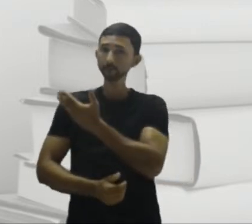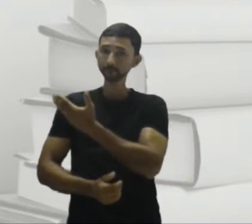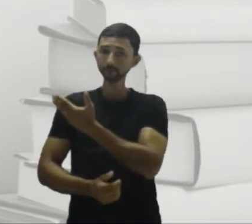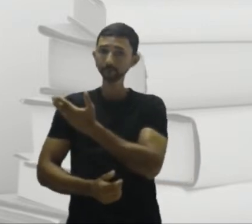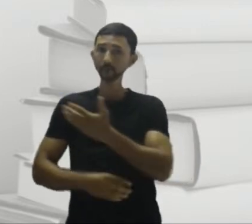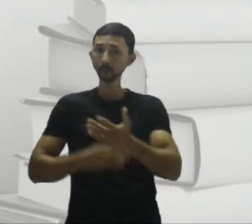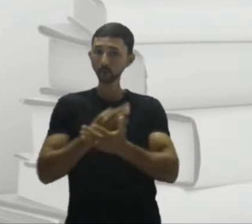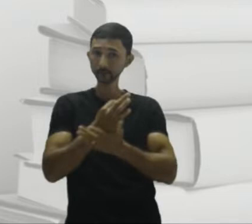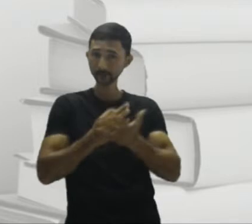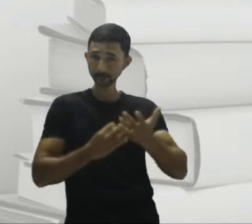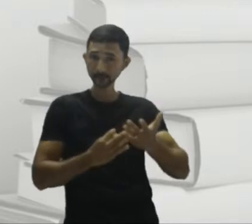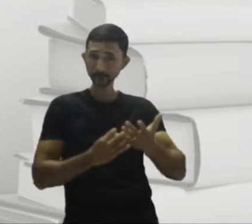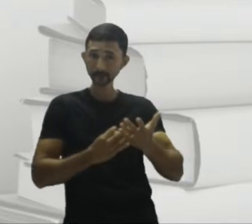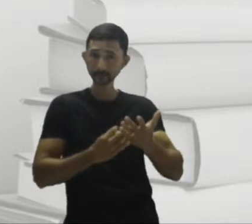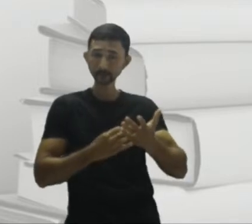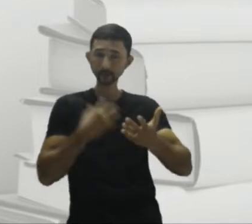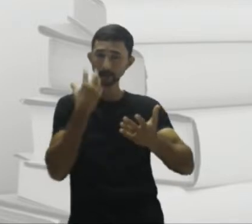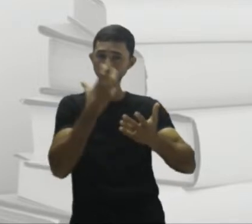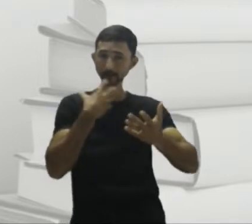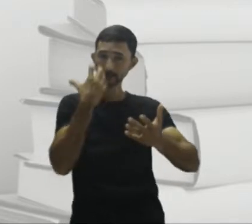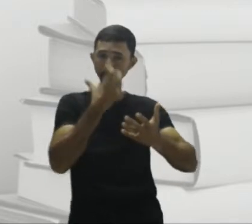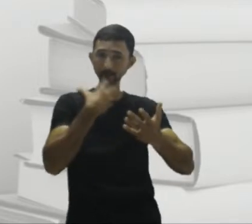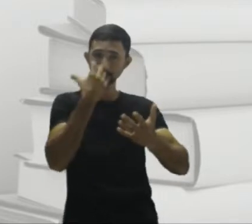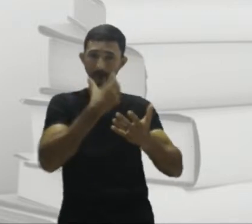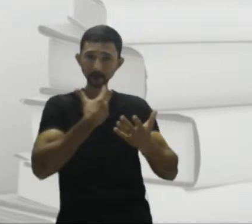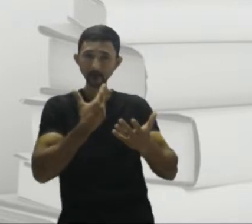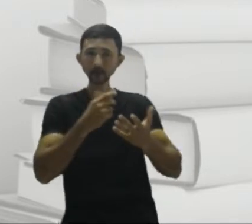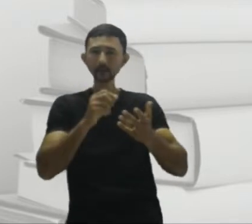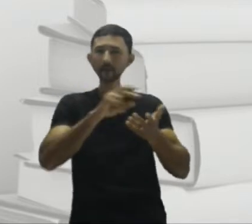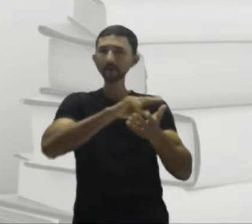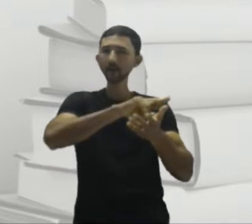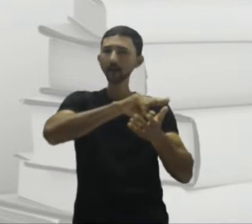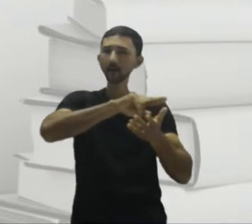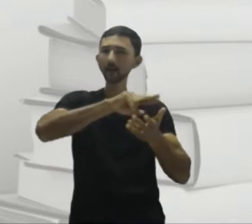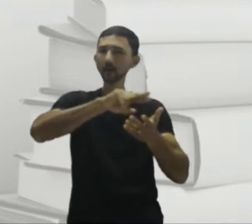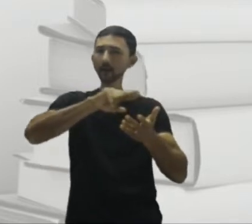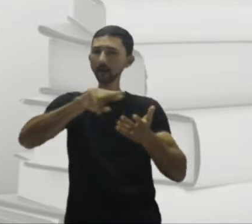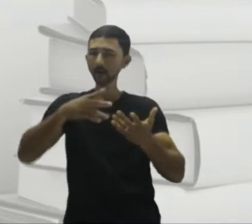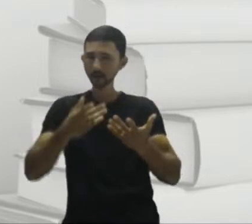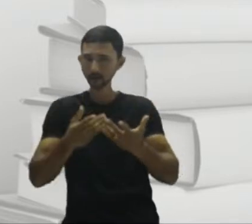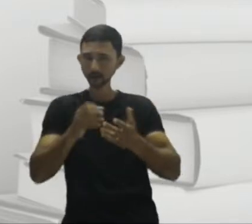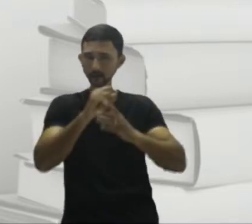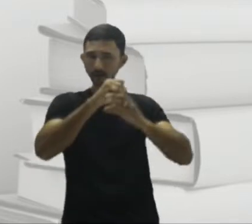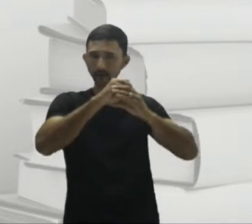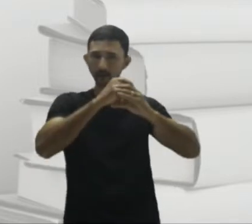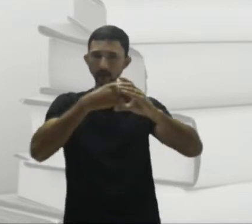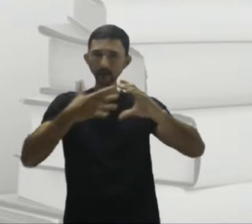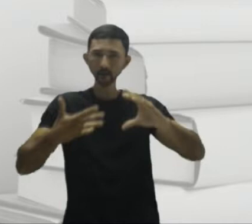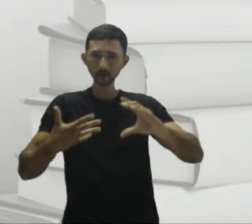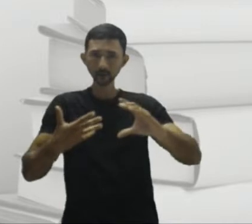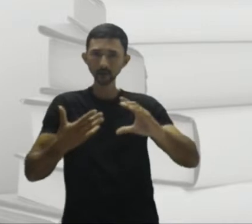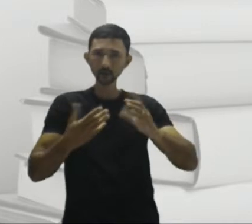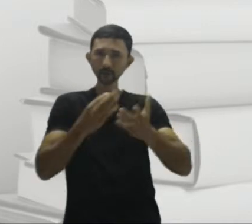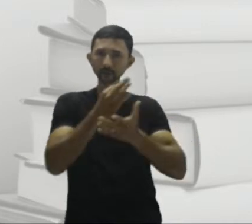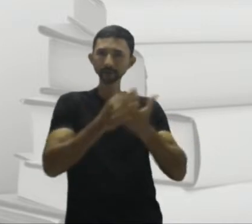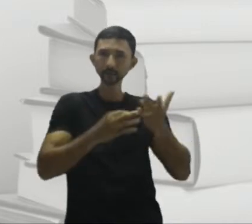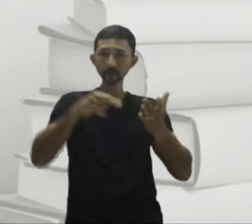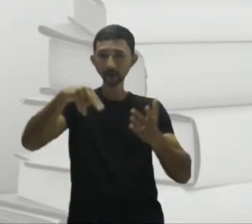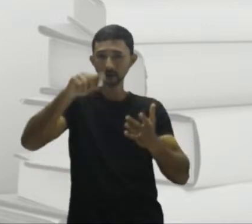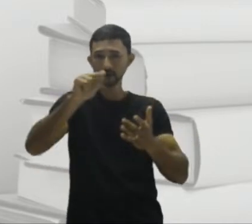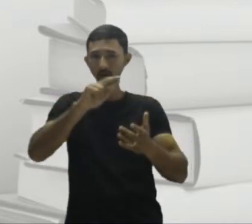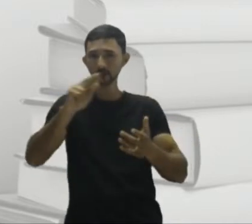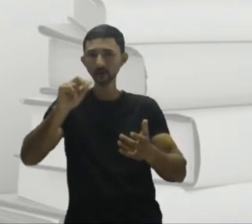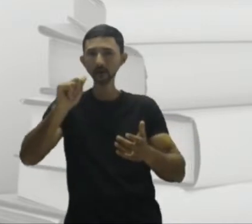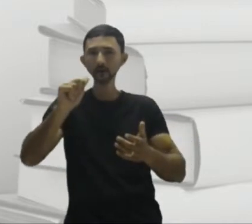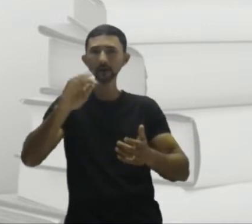temos? É um texto, uma canção com várias características do texto